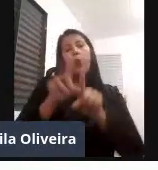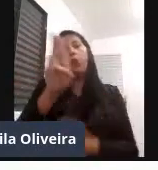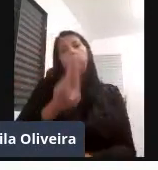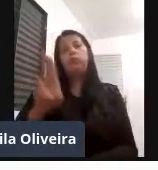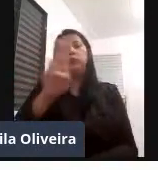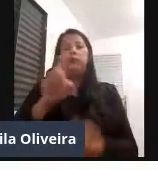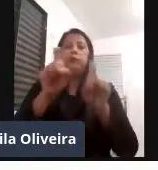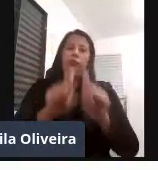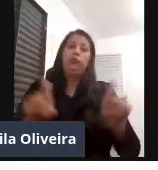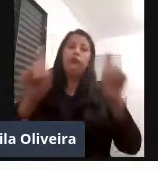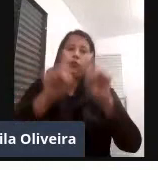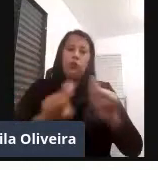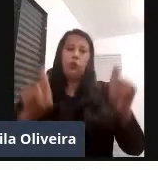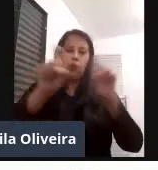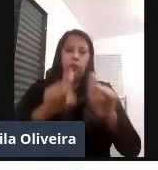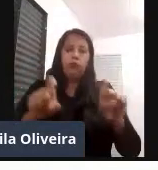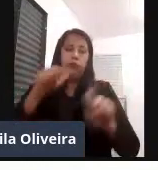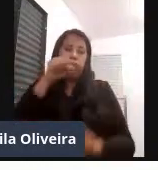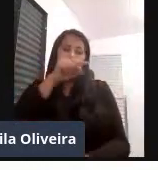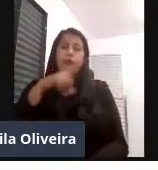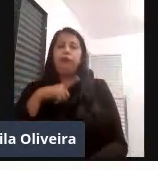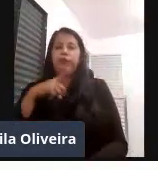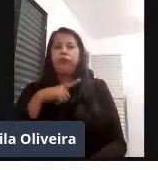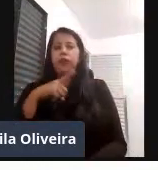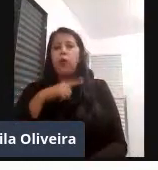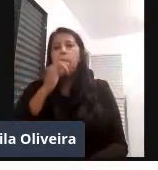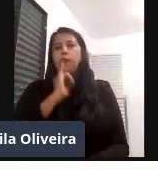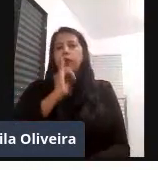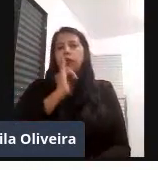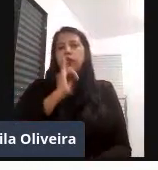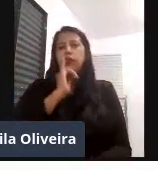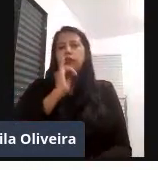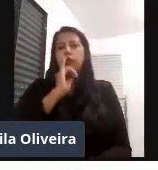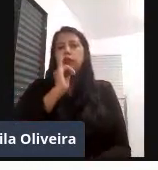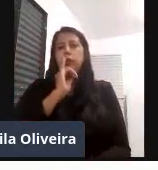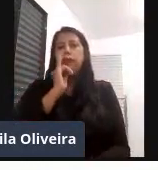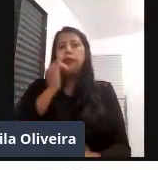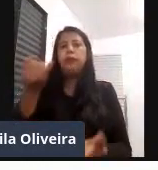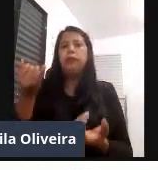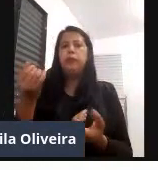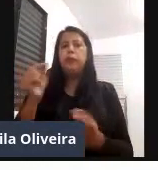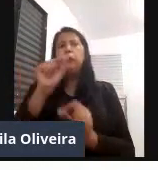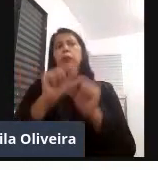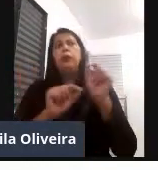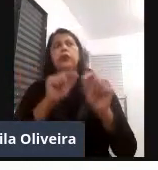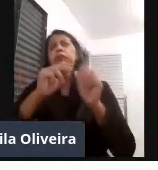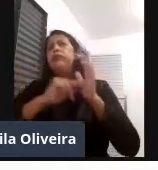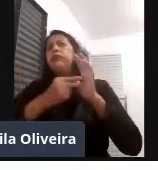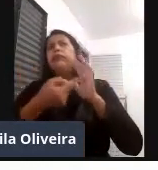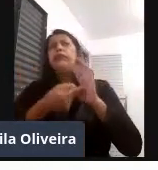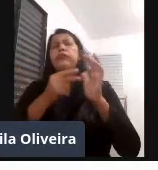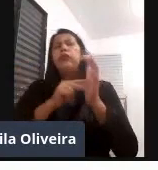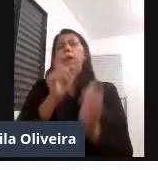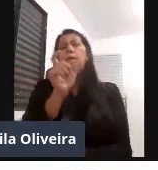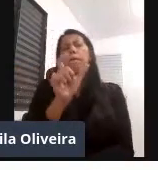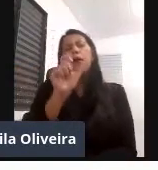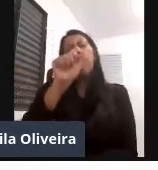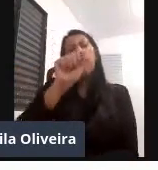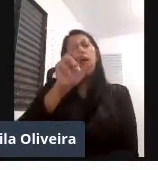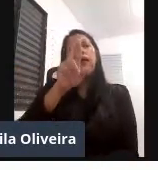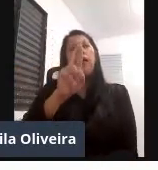onde a gente localiza os artefatos, e aí quando a gente fala artefatos, e algumas vezes vocês vão ver que eu vou